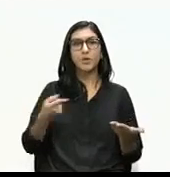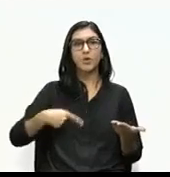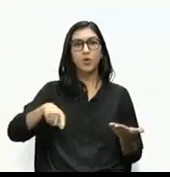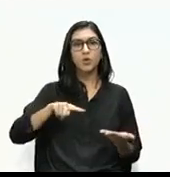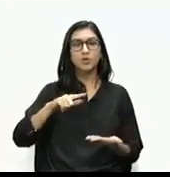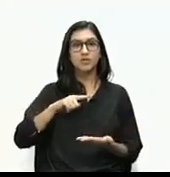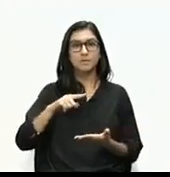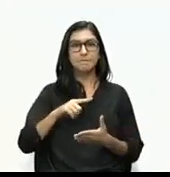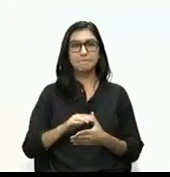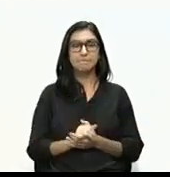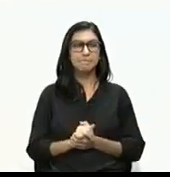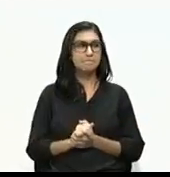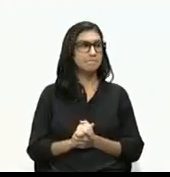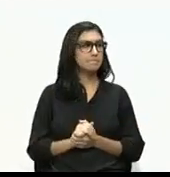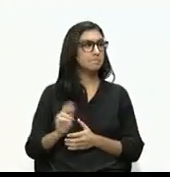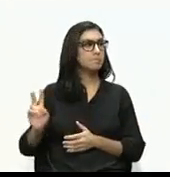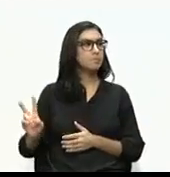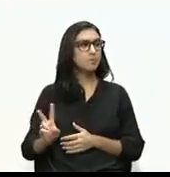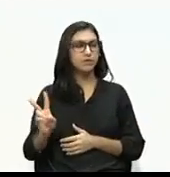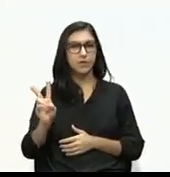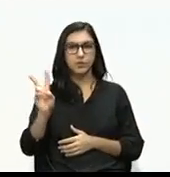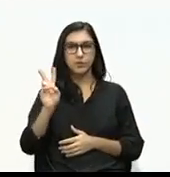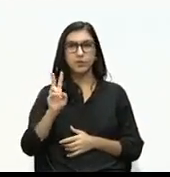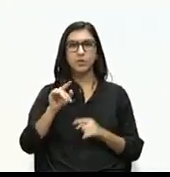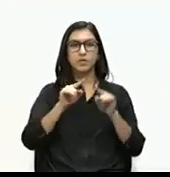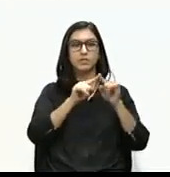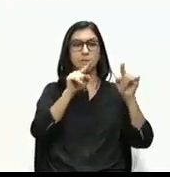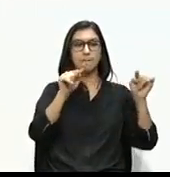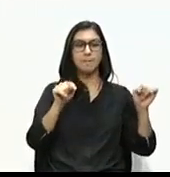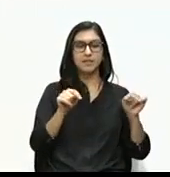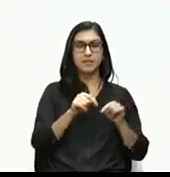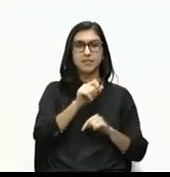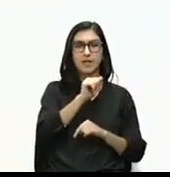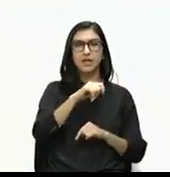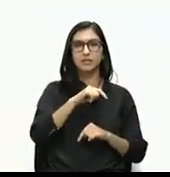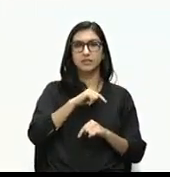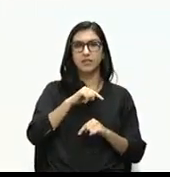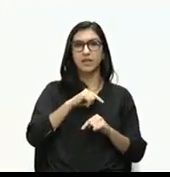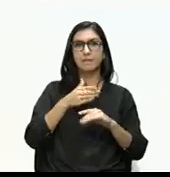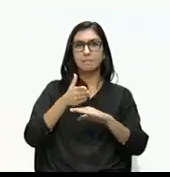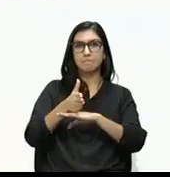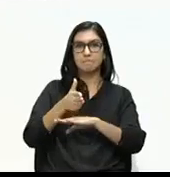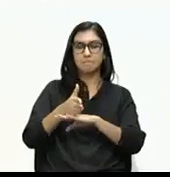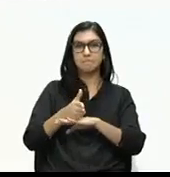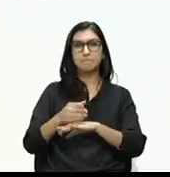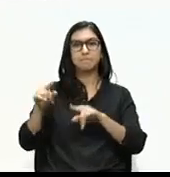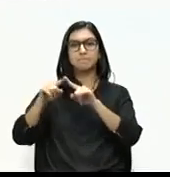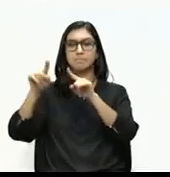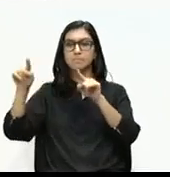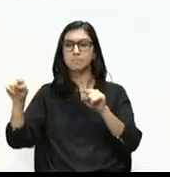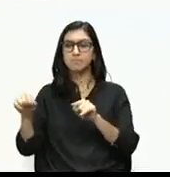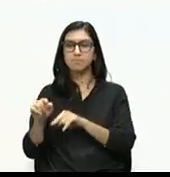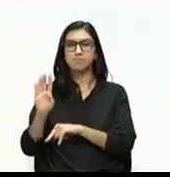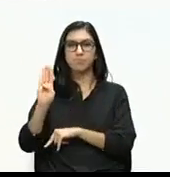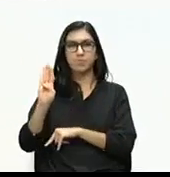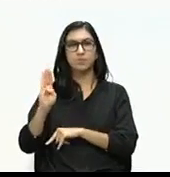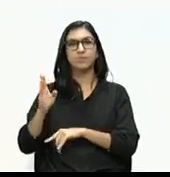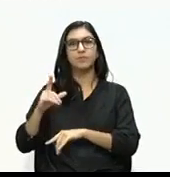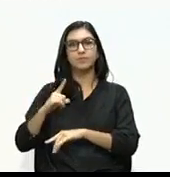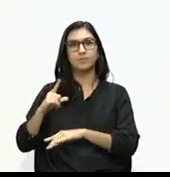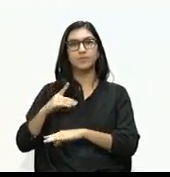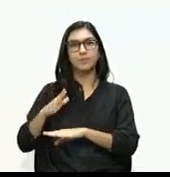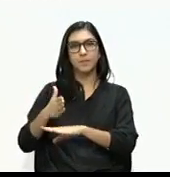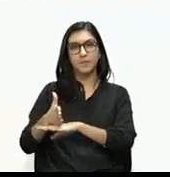temos aqui os valores, né? A matriz A com as suas respectivas entradas e a matriz B com as suas